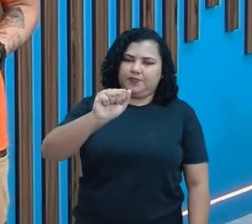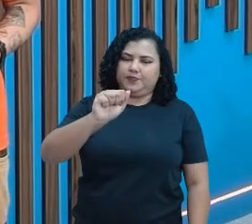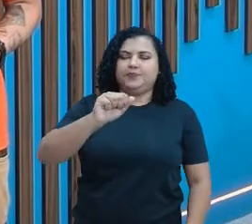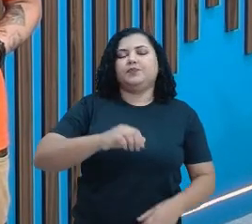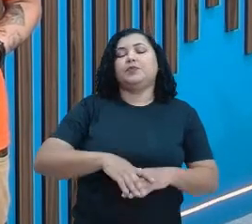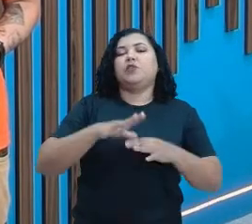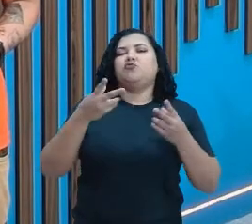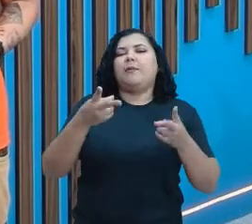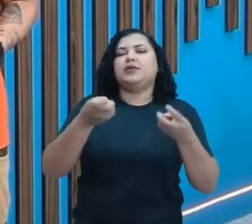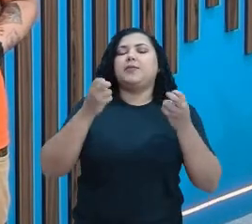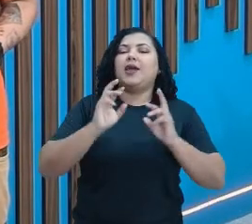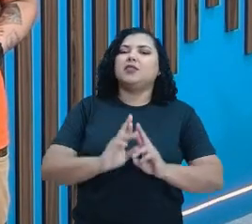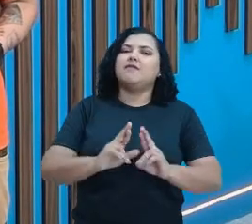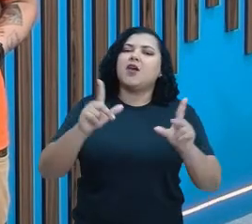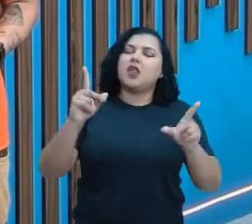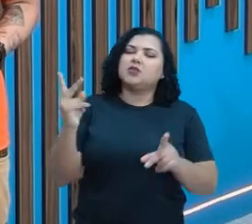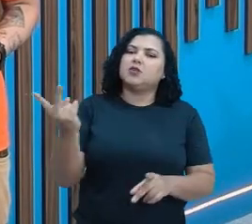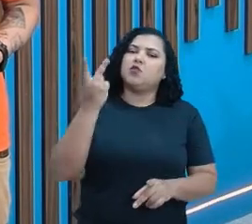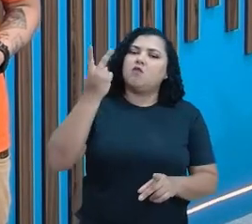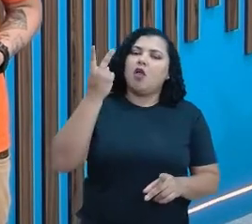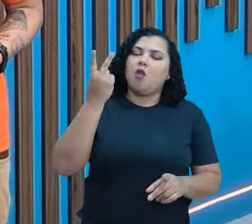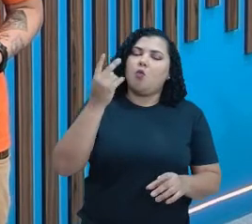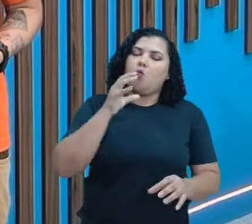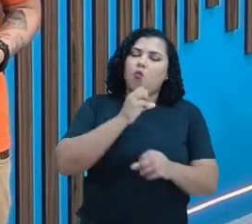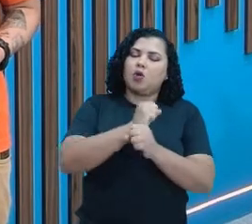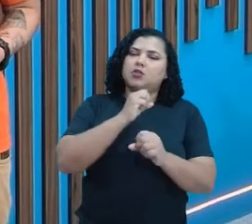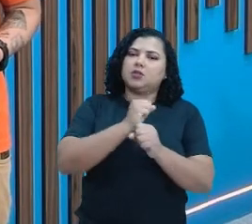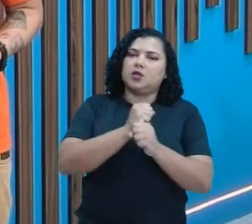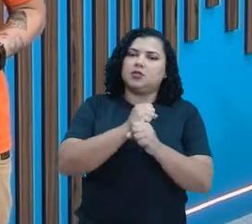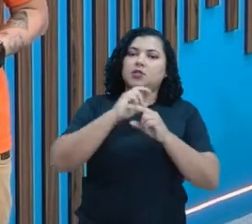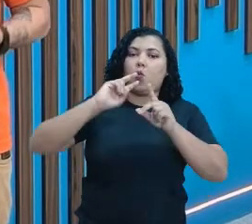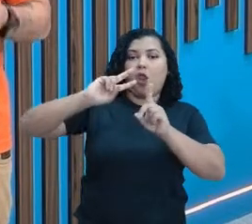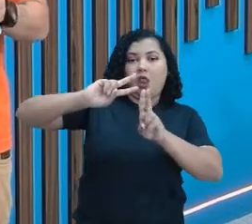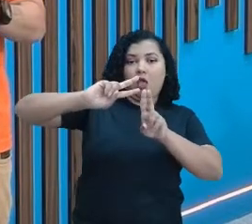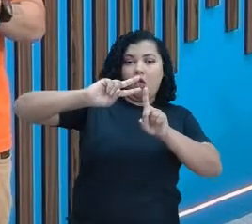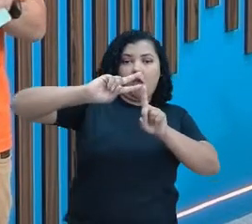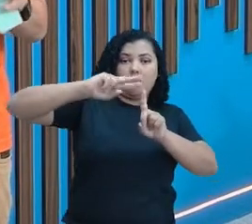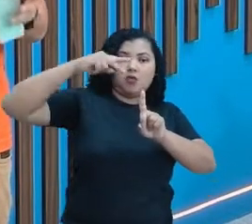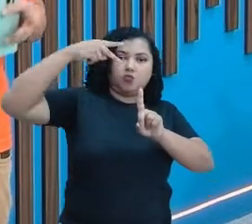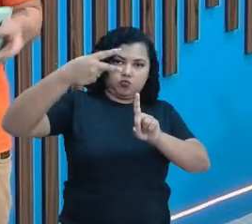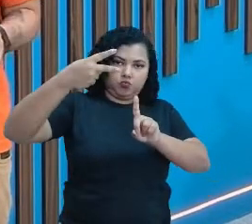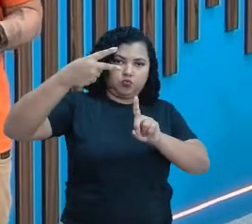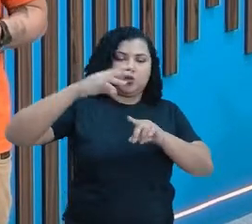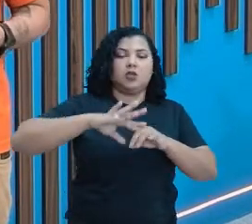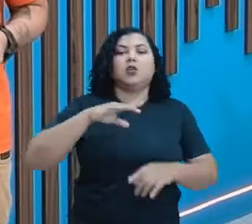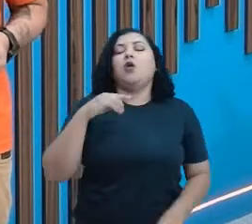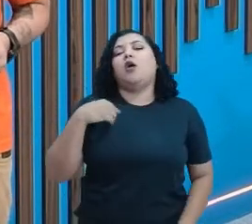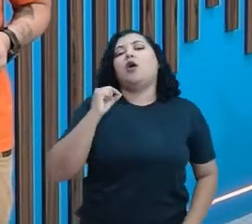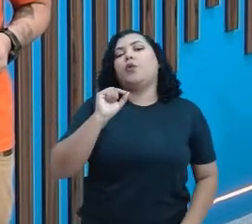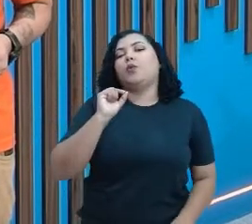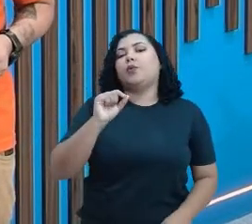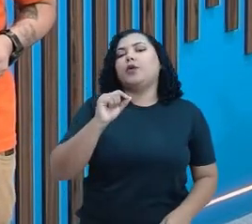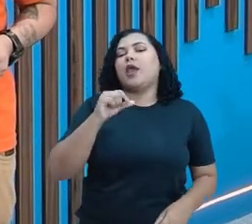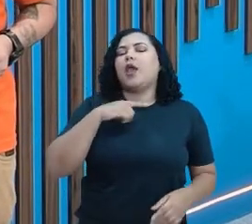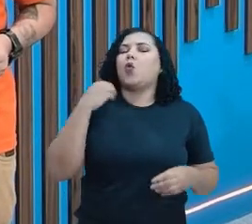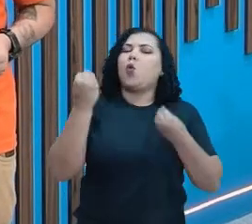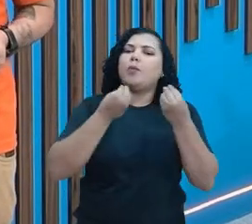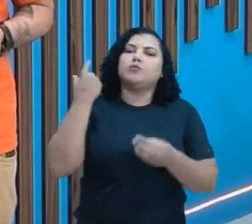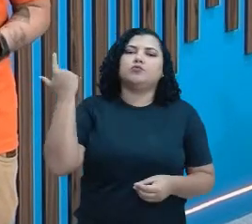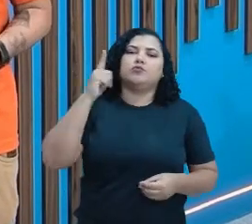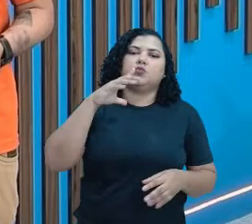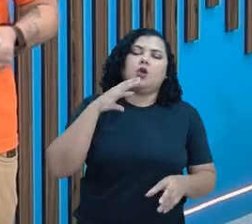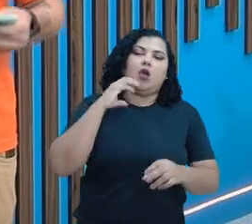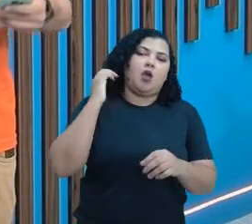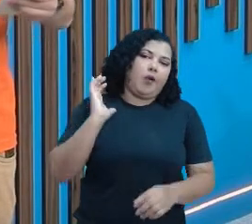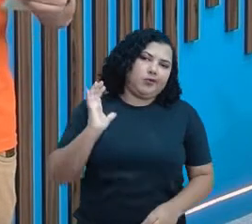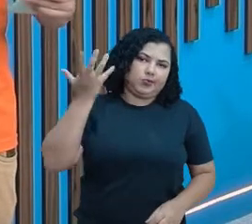pontual com relação à média, e isso elevado ao quadrado, né? Ou seja, é a maneira da gente chegar a esse resultado.